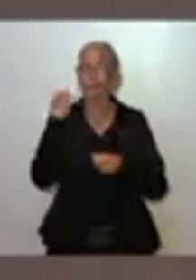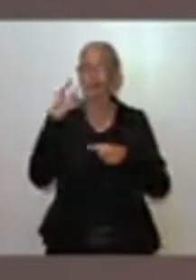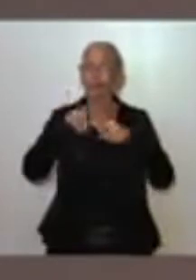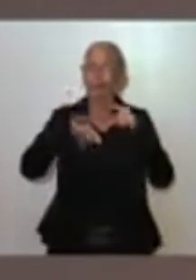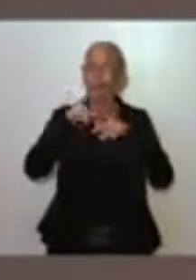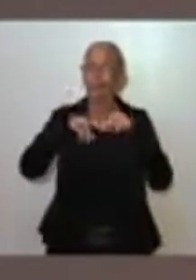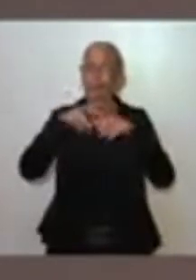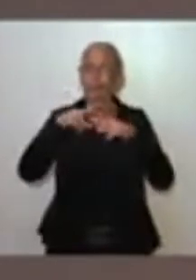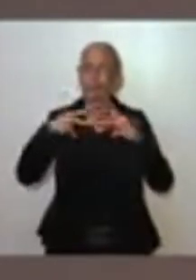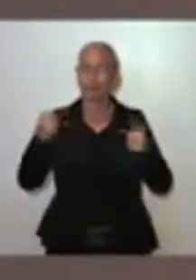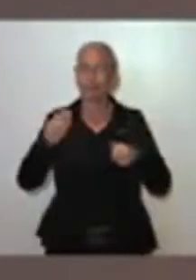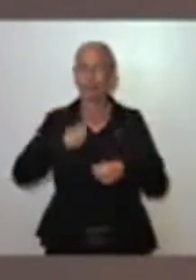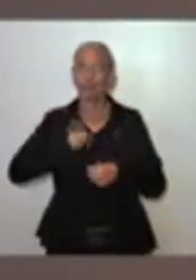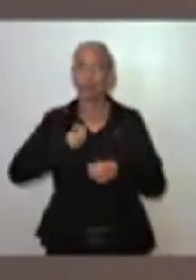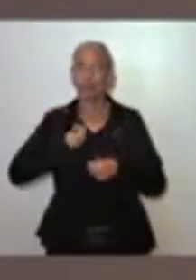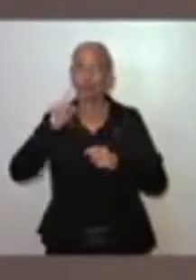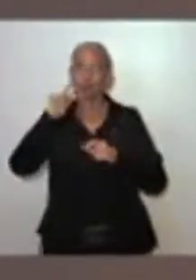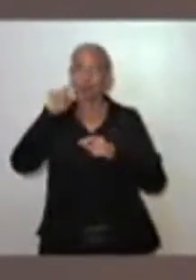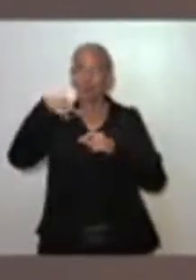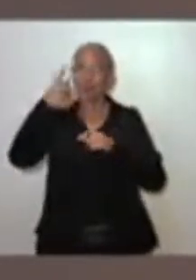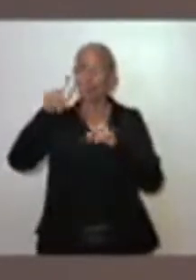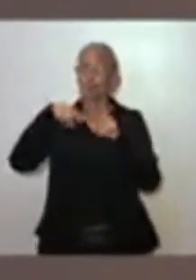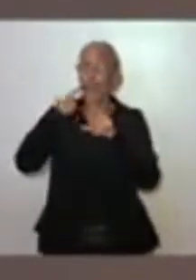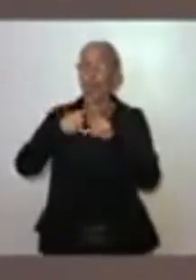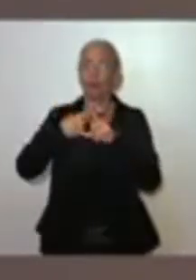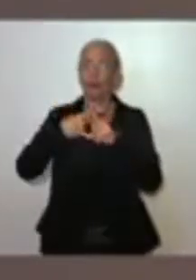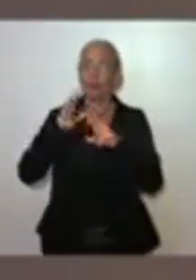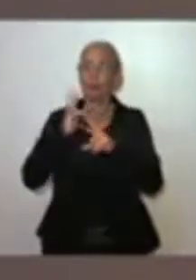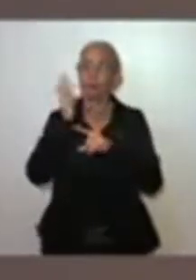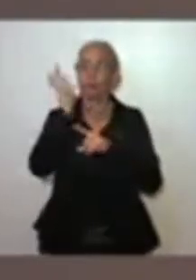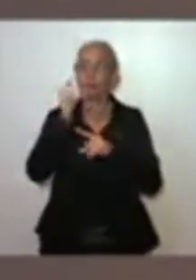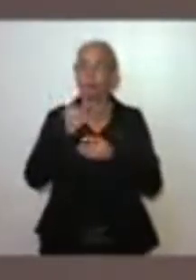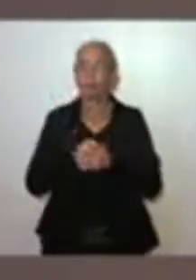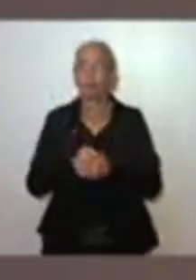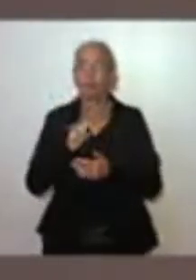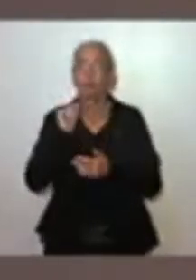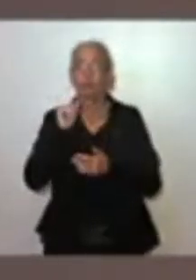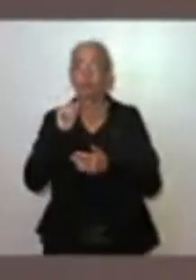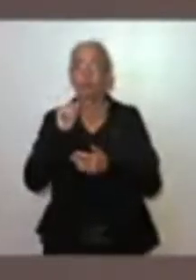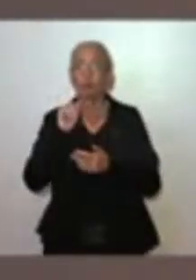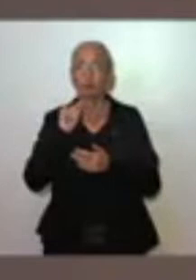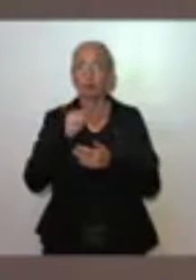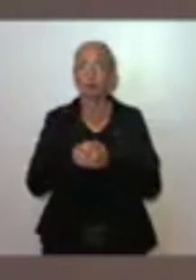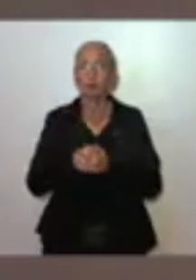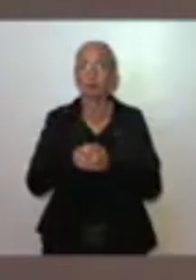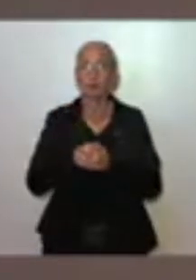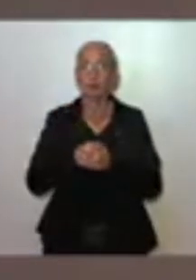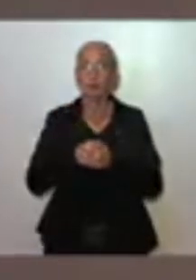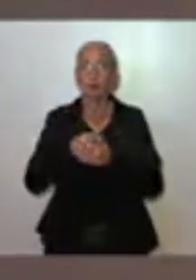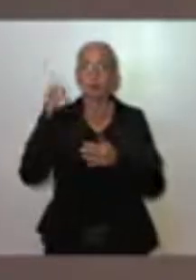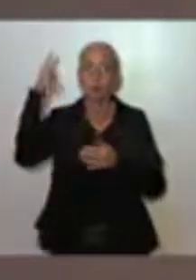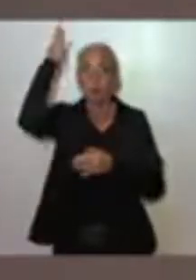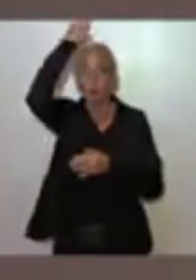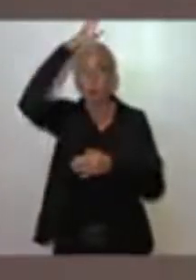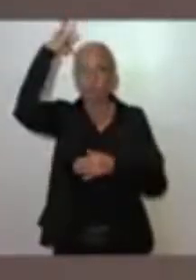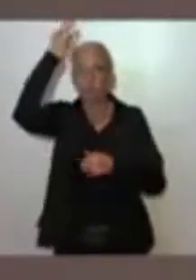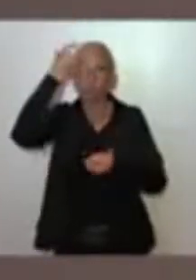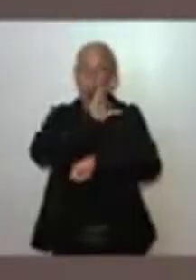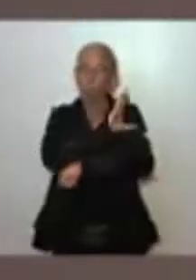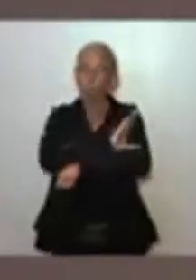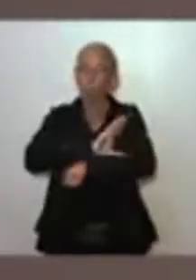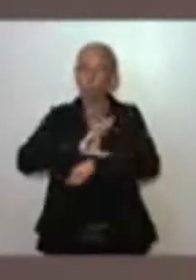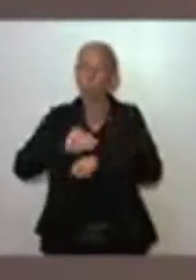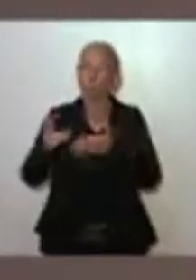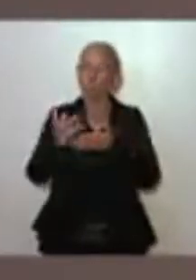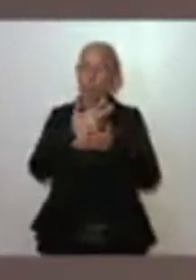a vida vai muito além disso e a ela se seguem as demandas do Espírito cultura arte